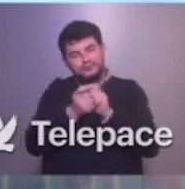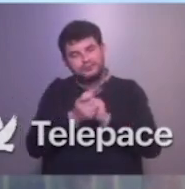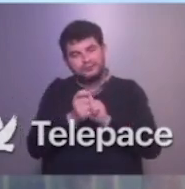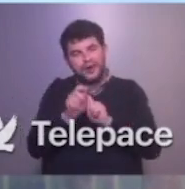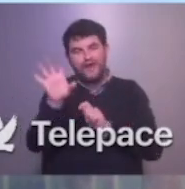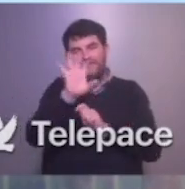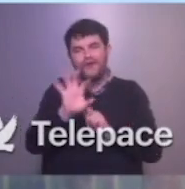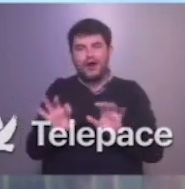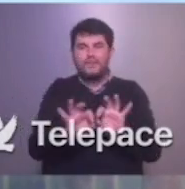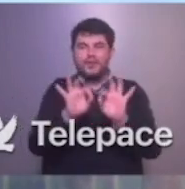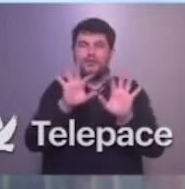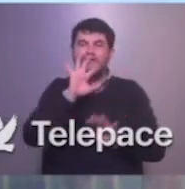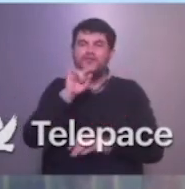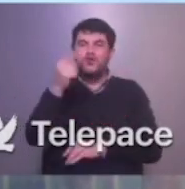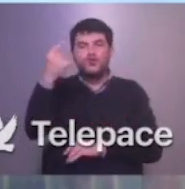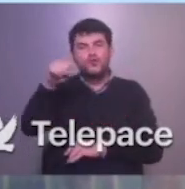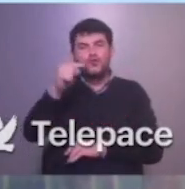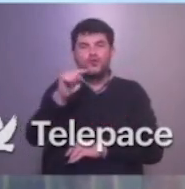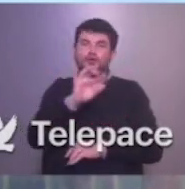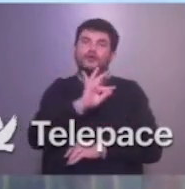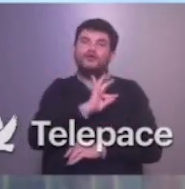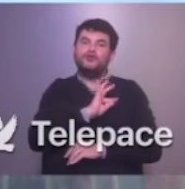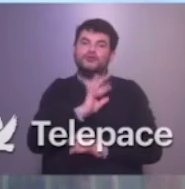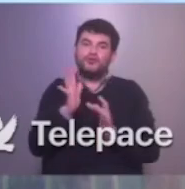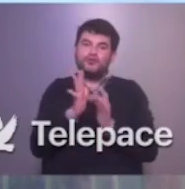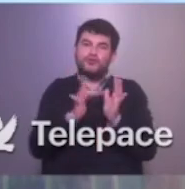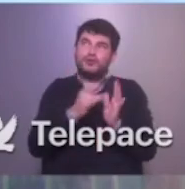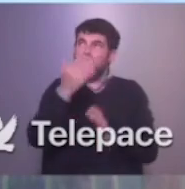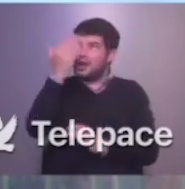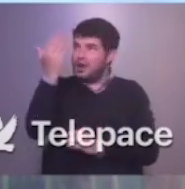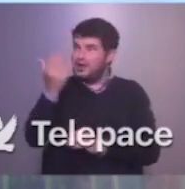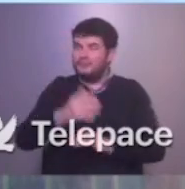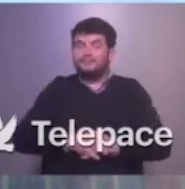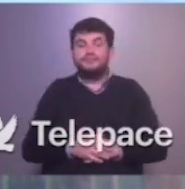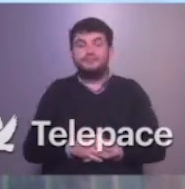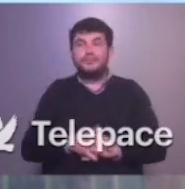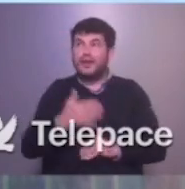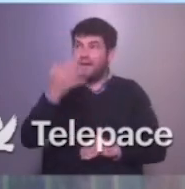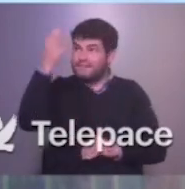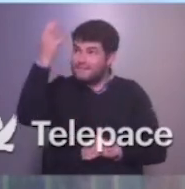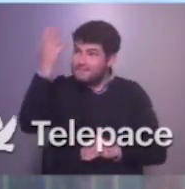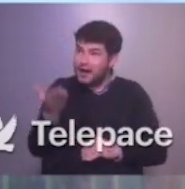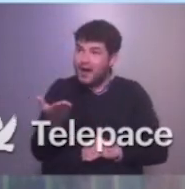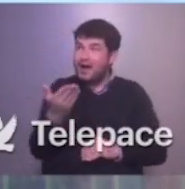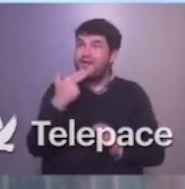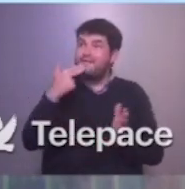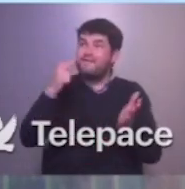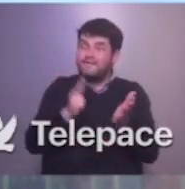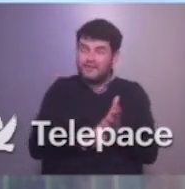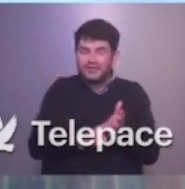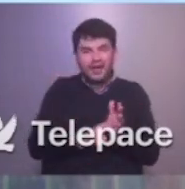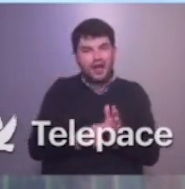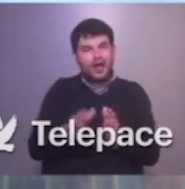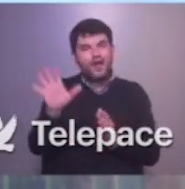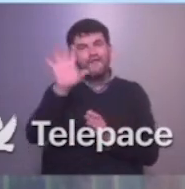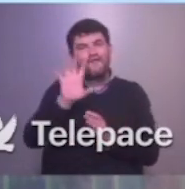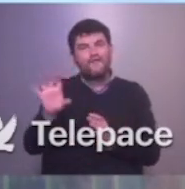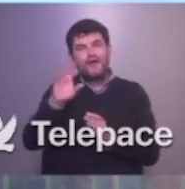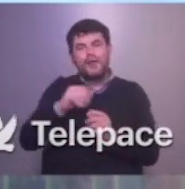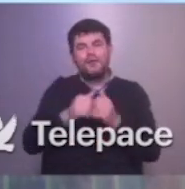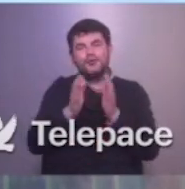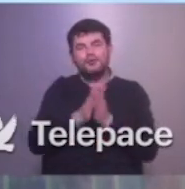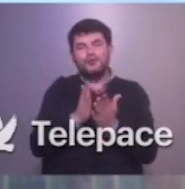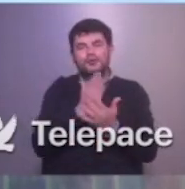à imagem do seu Filho único, Nosso Senhor Jesus Cristo. E este é mesmo o verdadeiro estatuto de todos